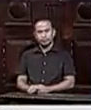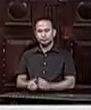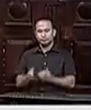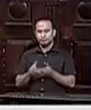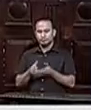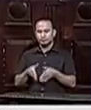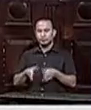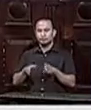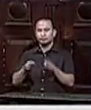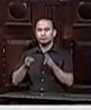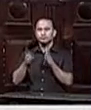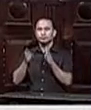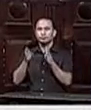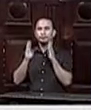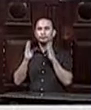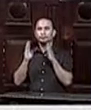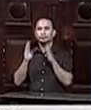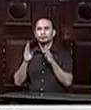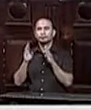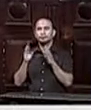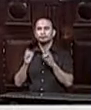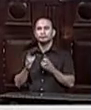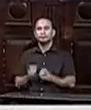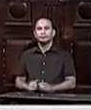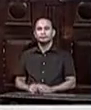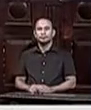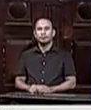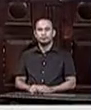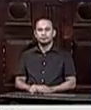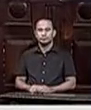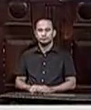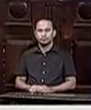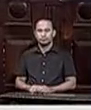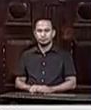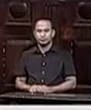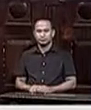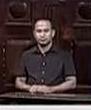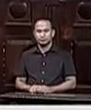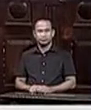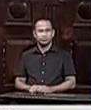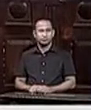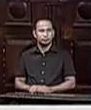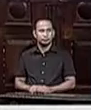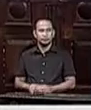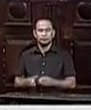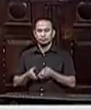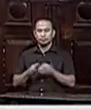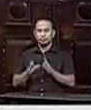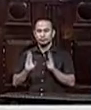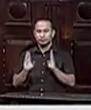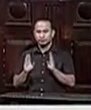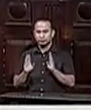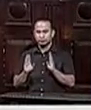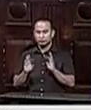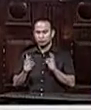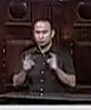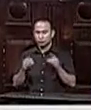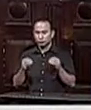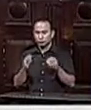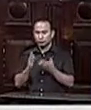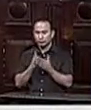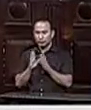apartamentos, numa região, num bairro chamado Hermitage, os apartamentos ficaram todos